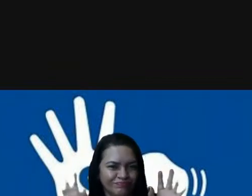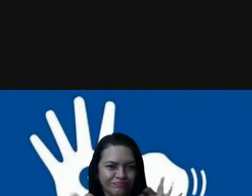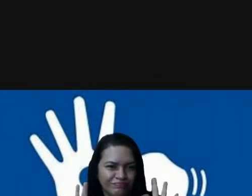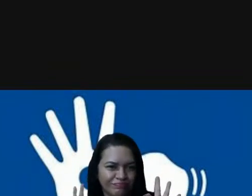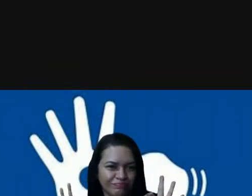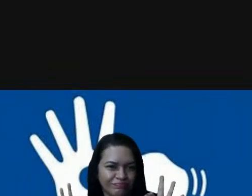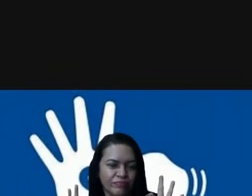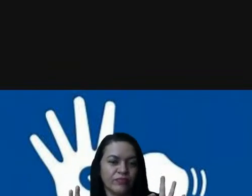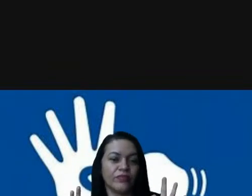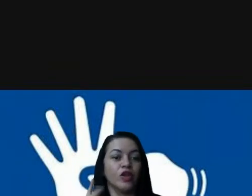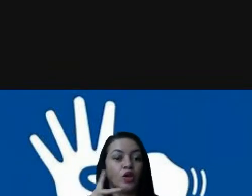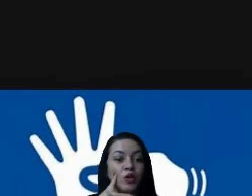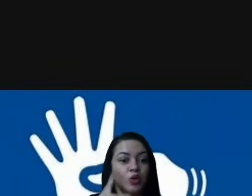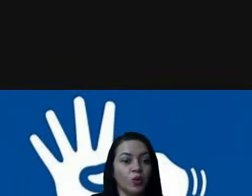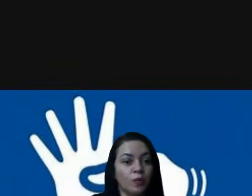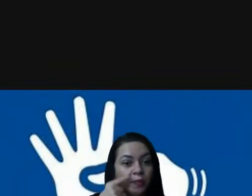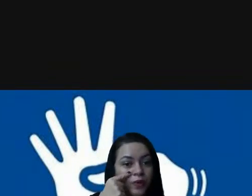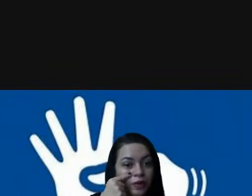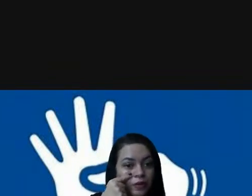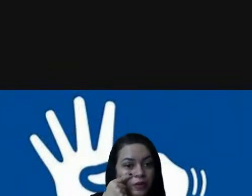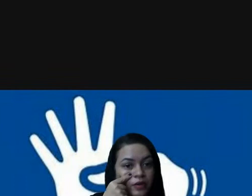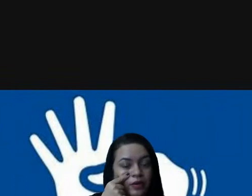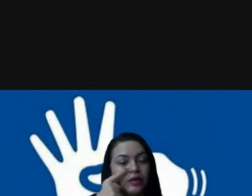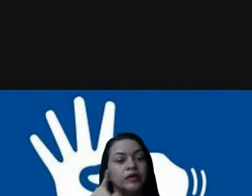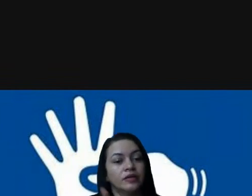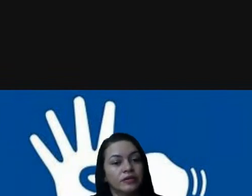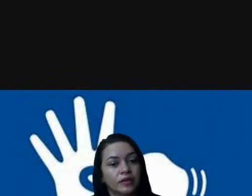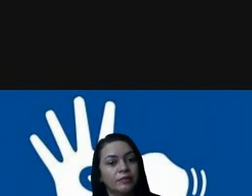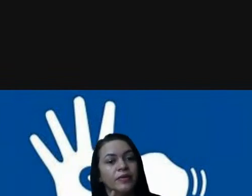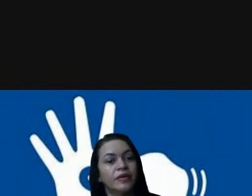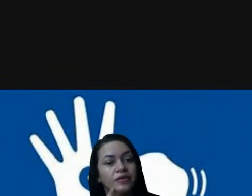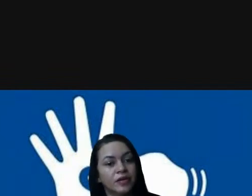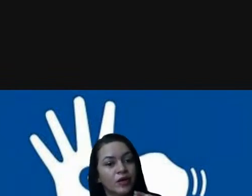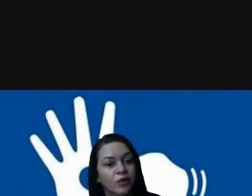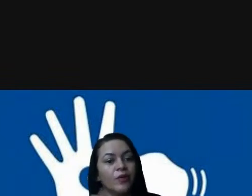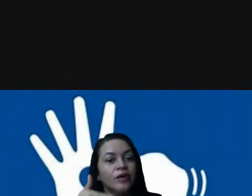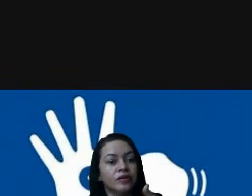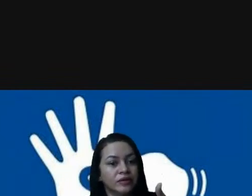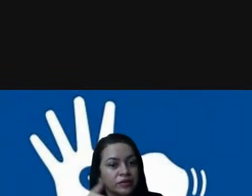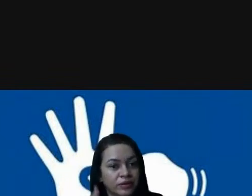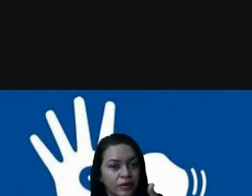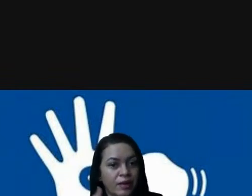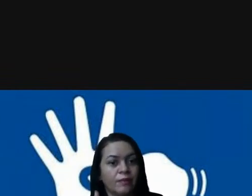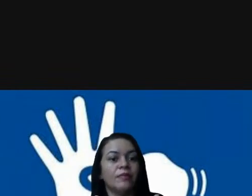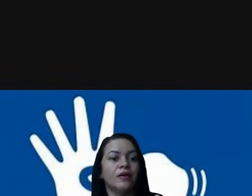o Paulo e a Jace, eles também têm feito esse trabalho simultâneo, né?